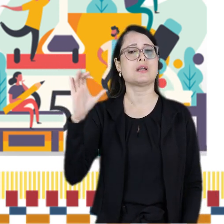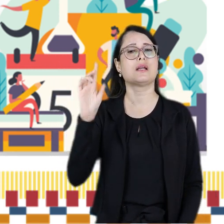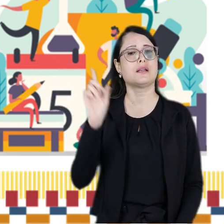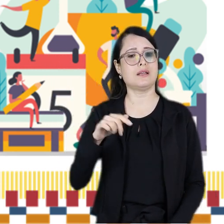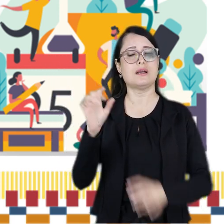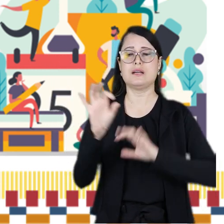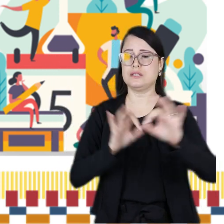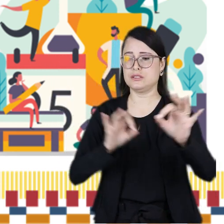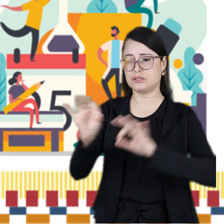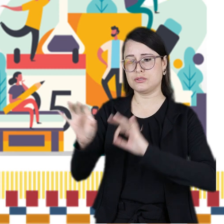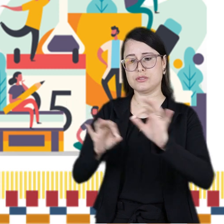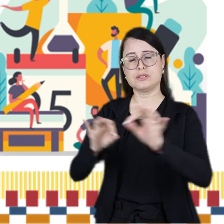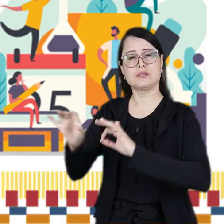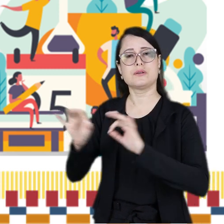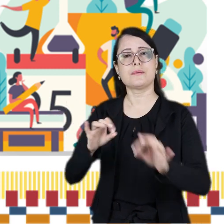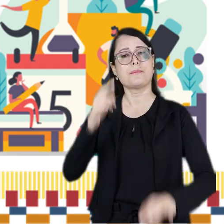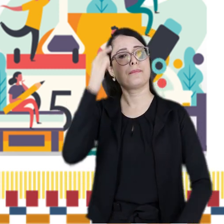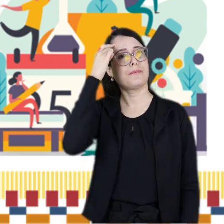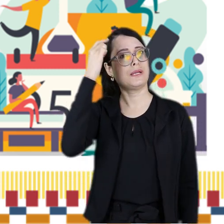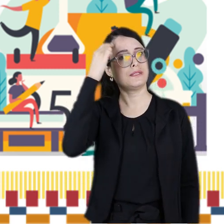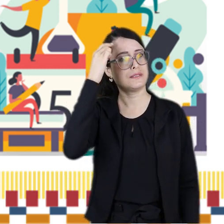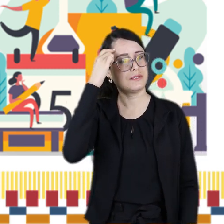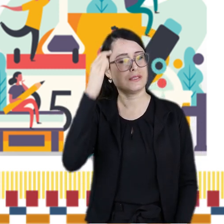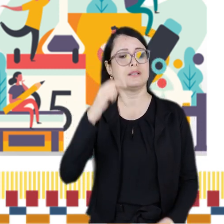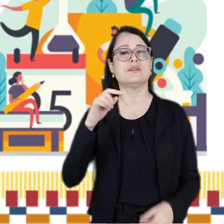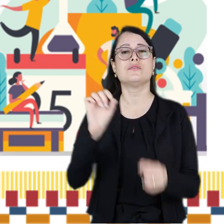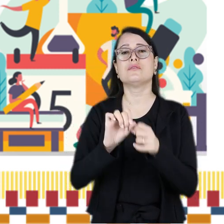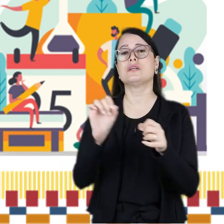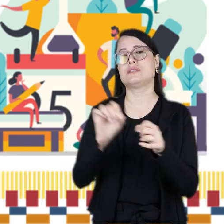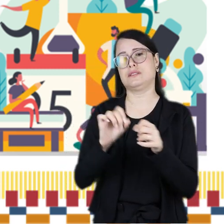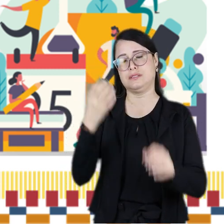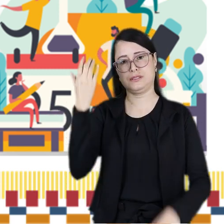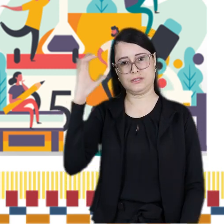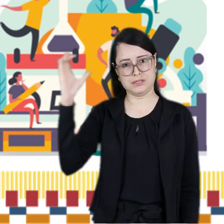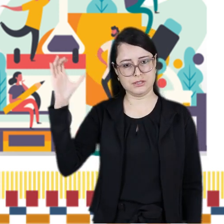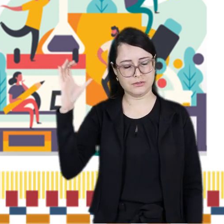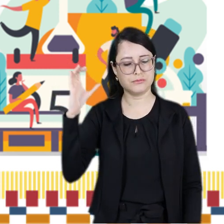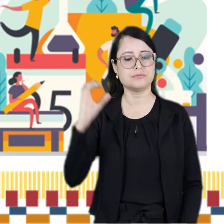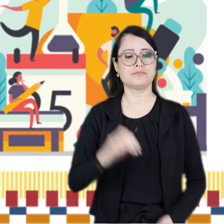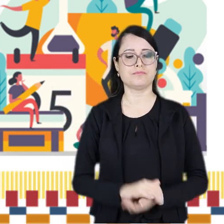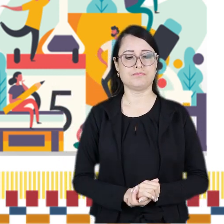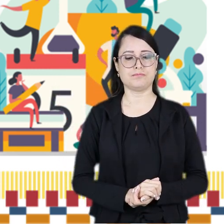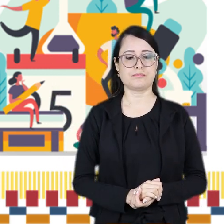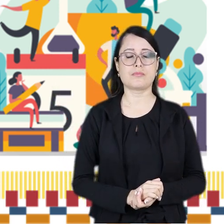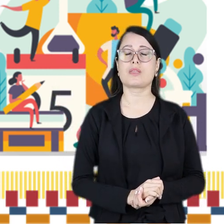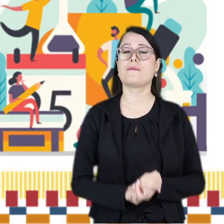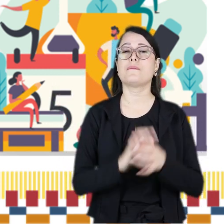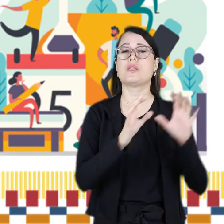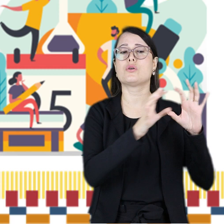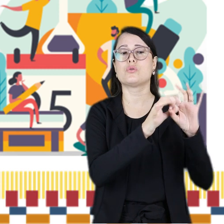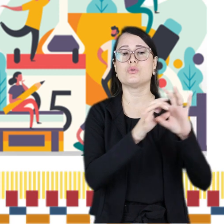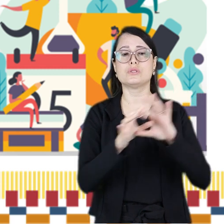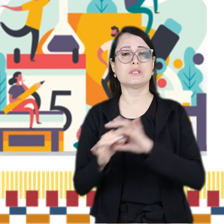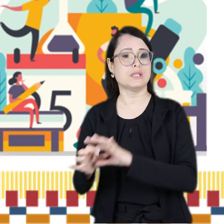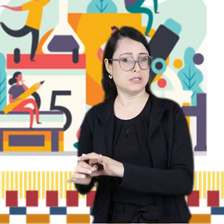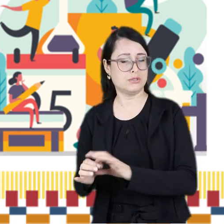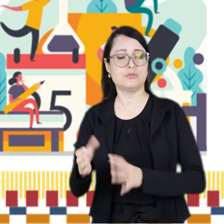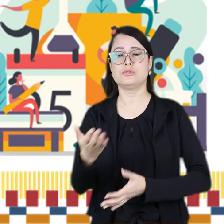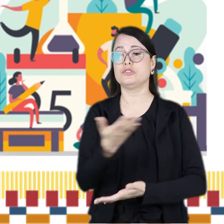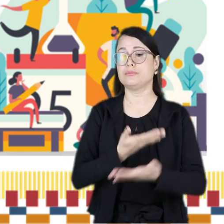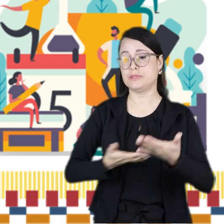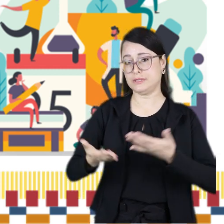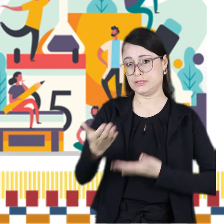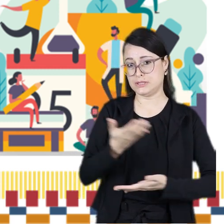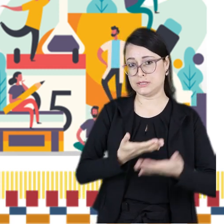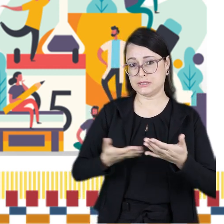próximo ao pensar e fazer científico, que a gente já detalha à frente, né? No contexto do eixo de mediação e intervenção